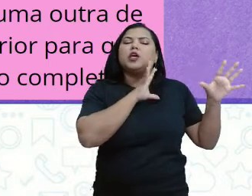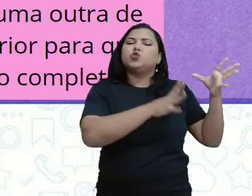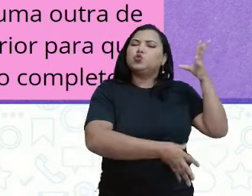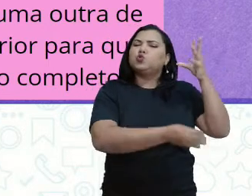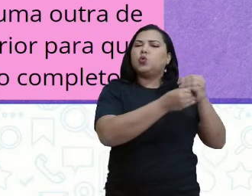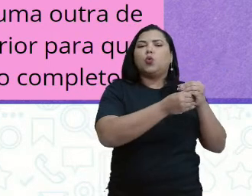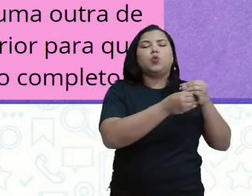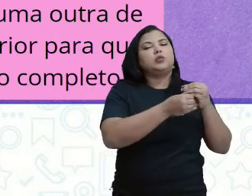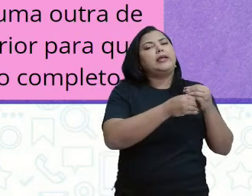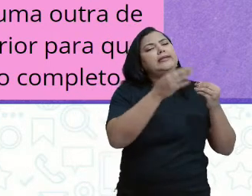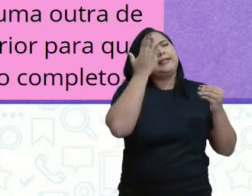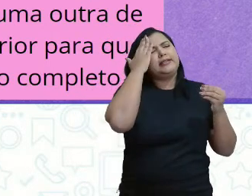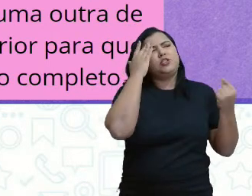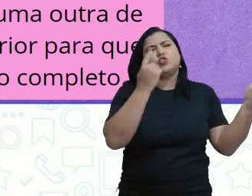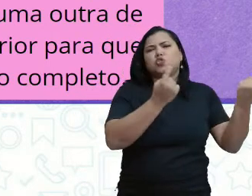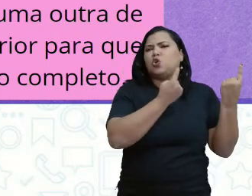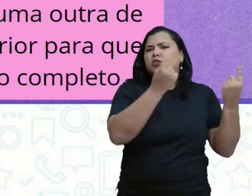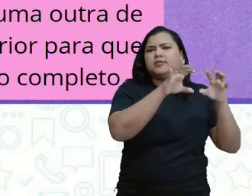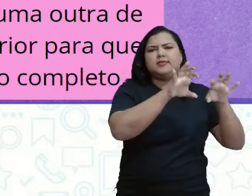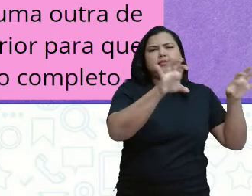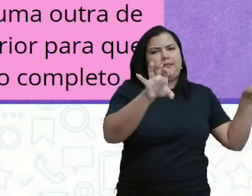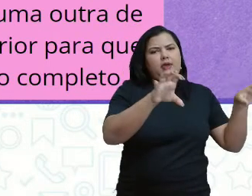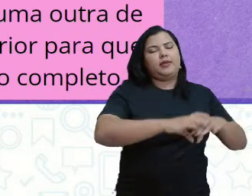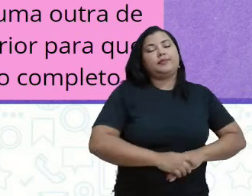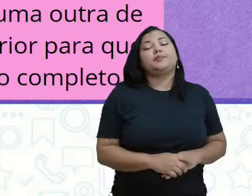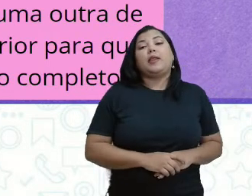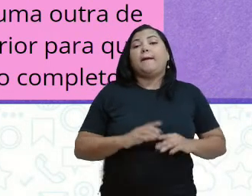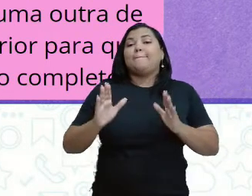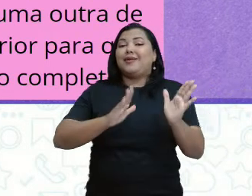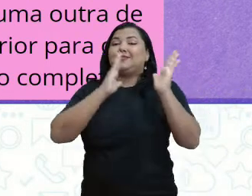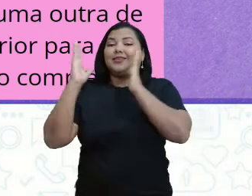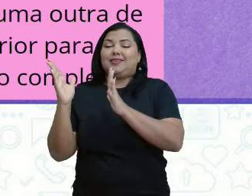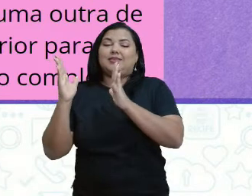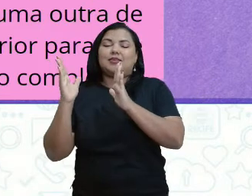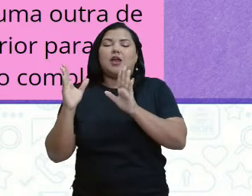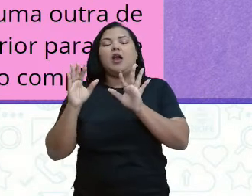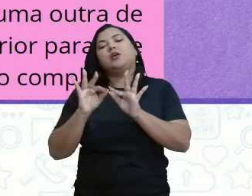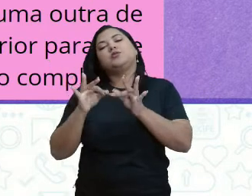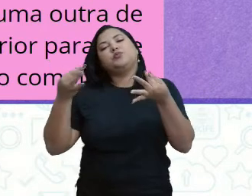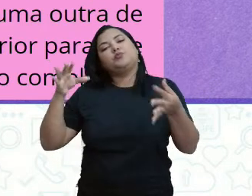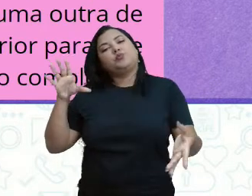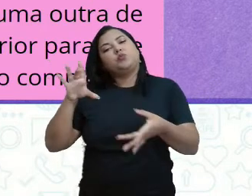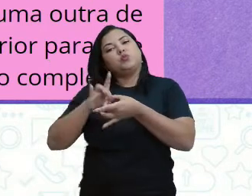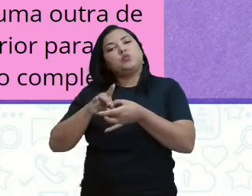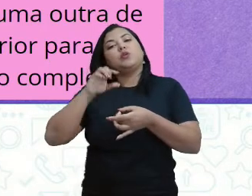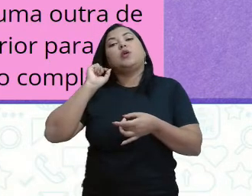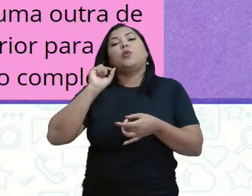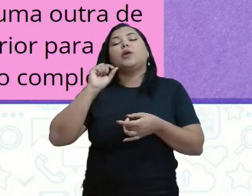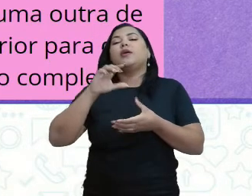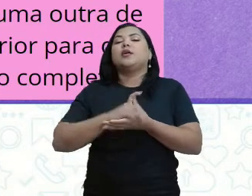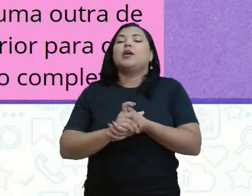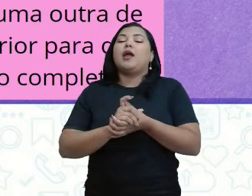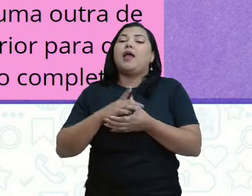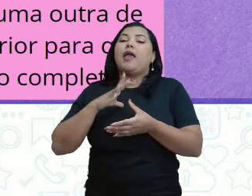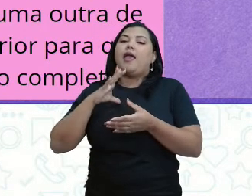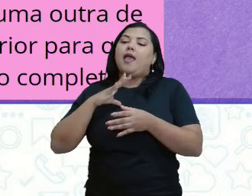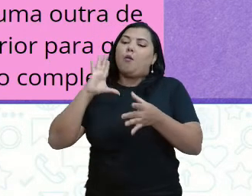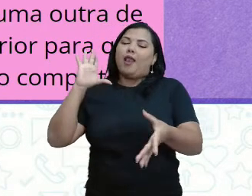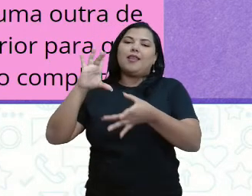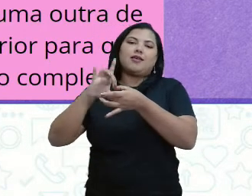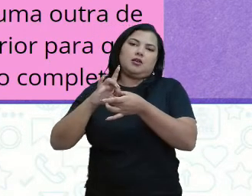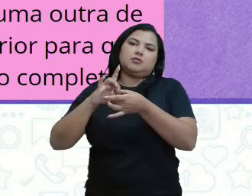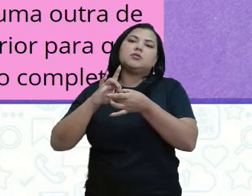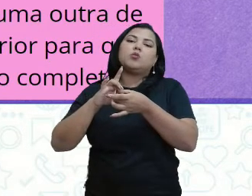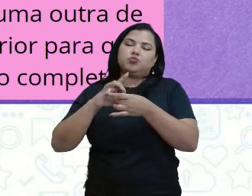completamente entendidas quando separadas. Enquanto que as subordinadas servem o quê? Como meio de ligação.